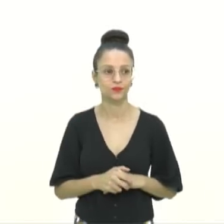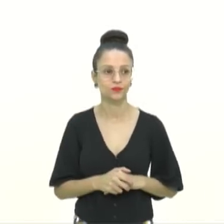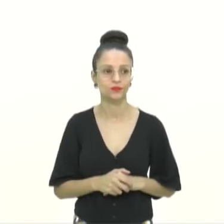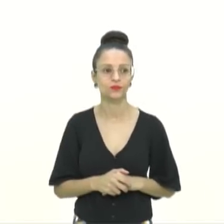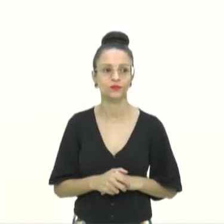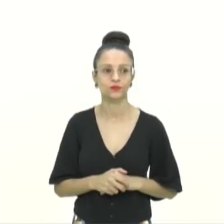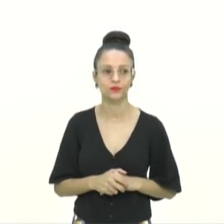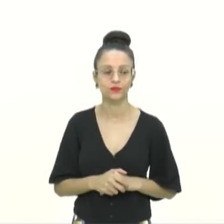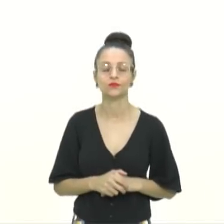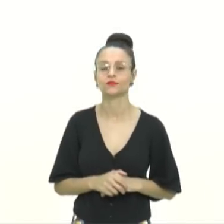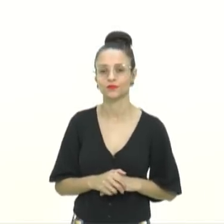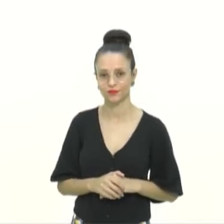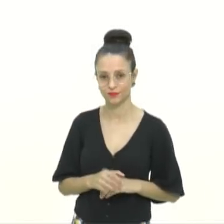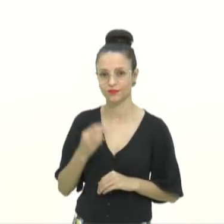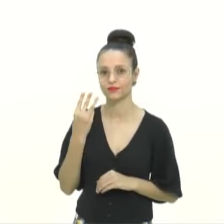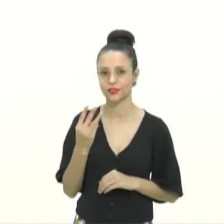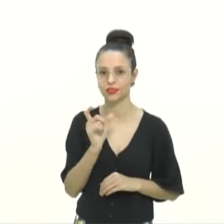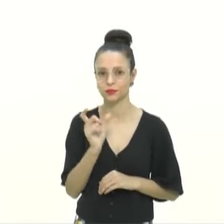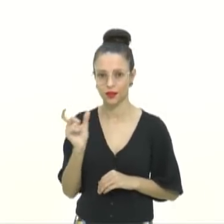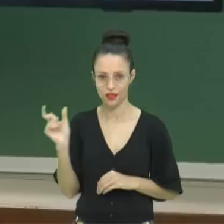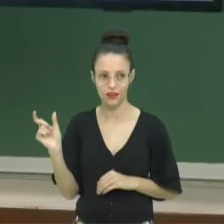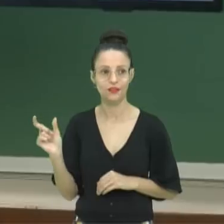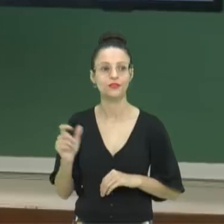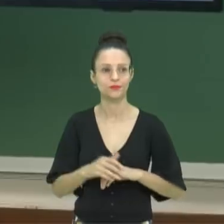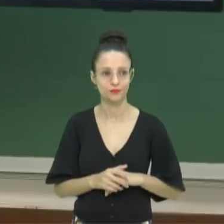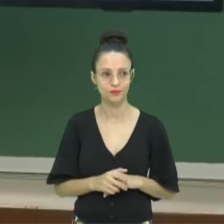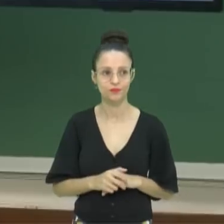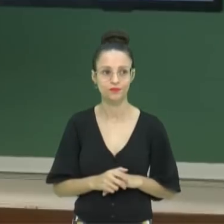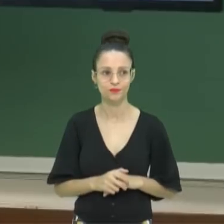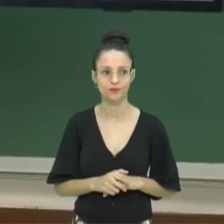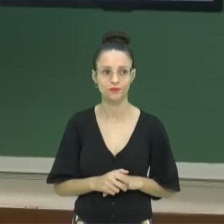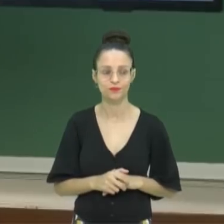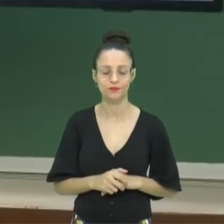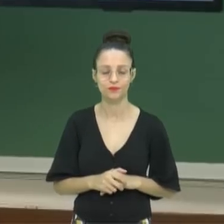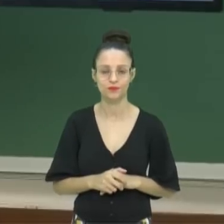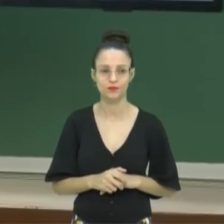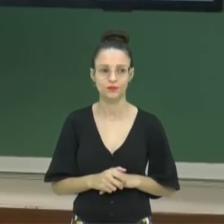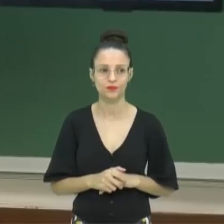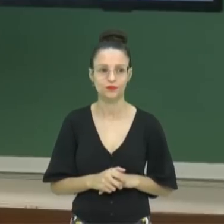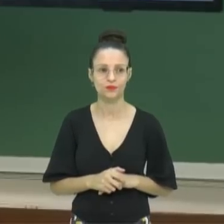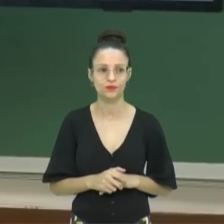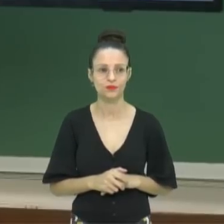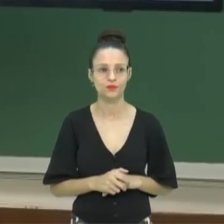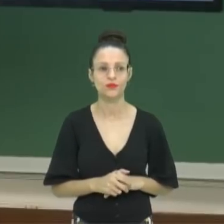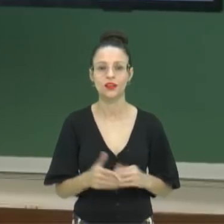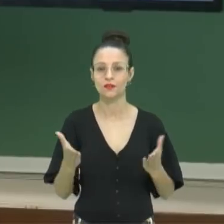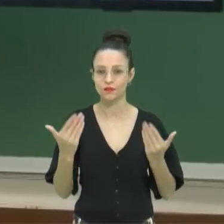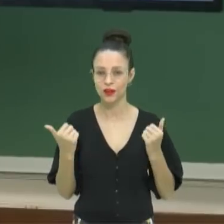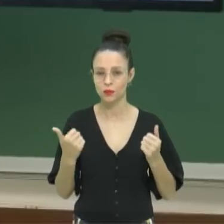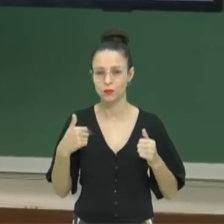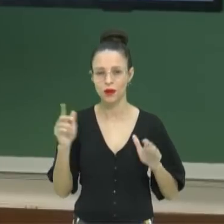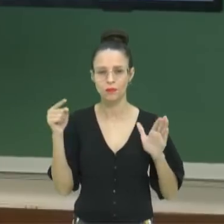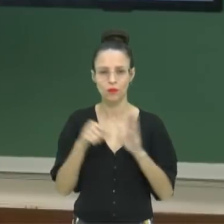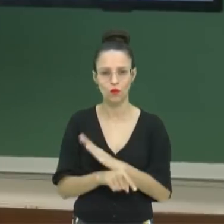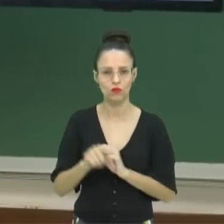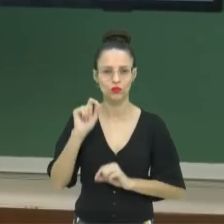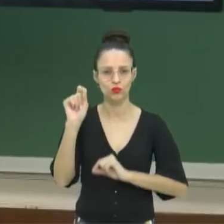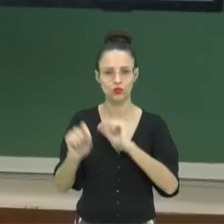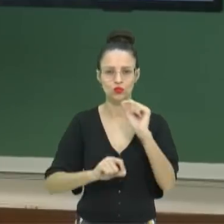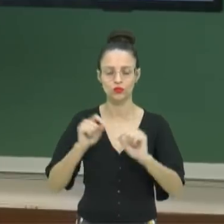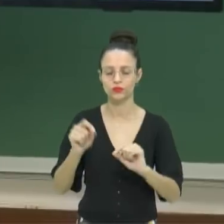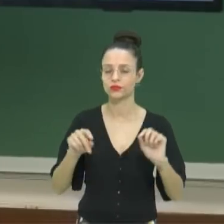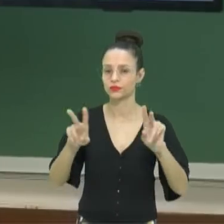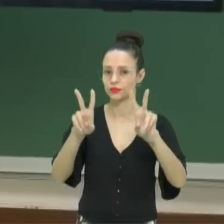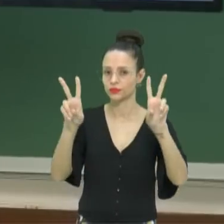correta. Água potável responsável. Ok? Vamos lá? Vamos continuar? Vamos aprofundar um pouco